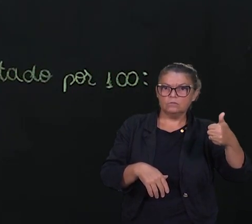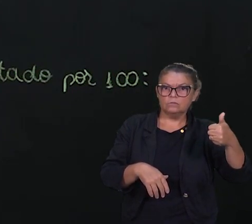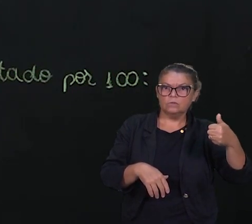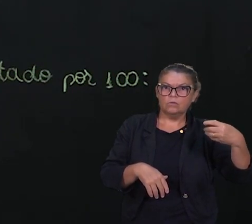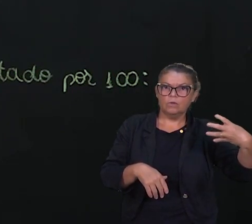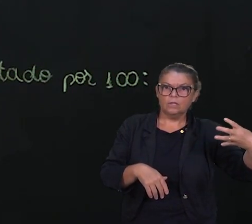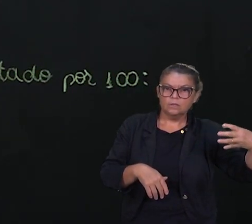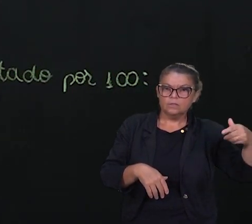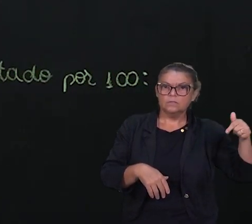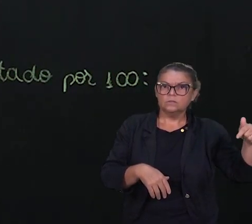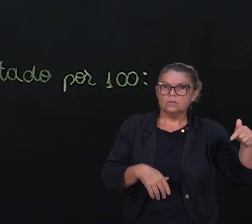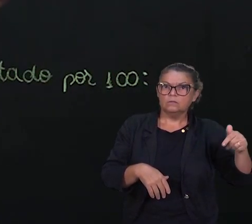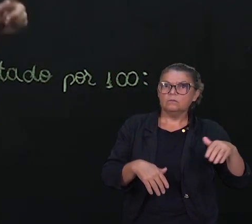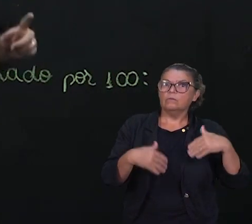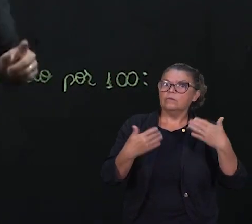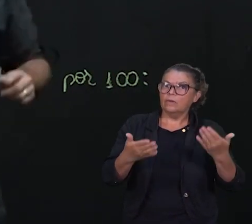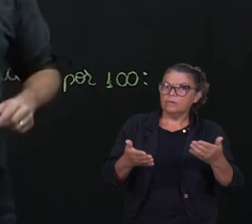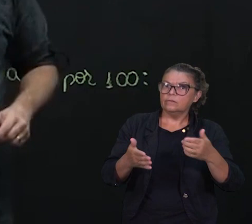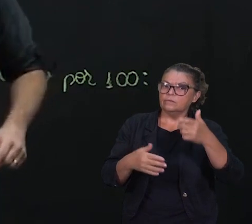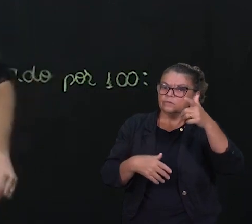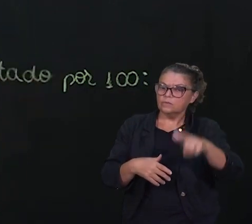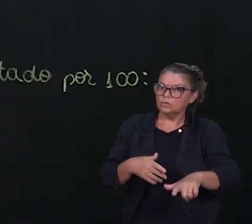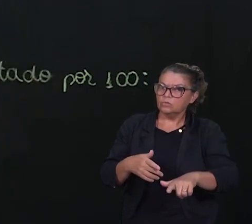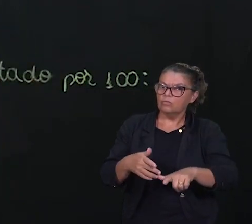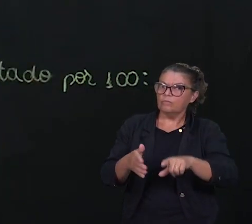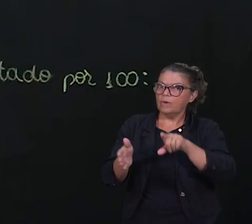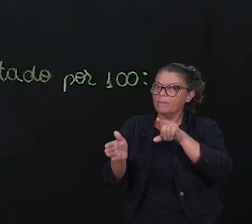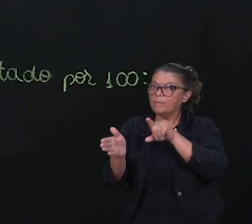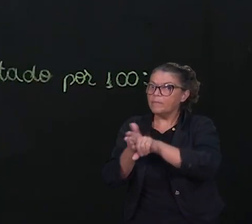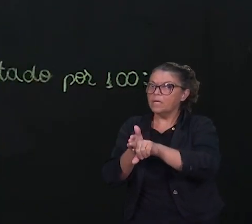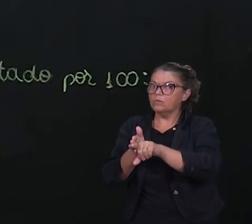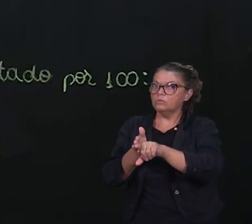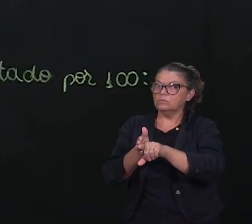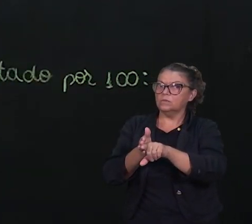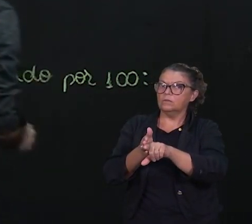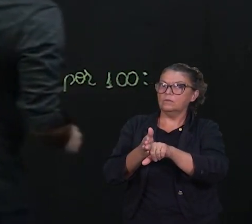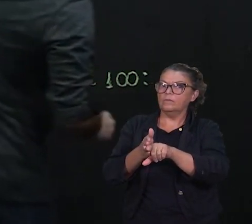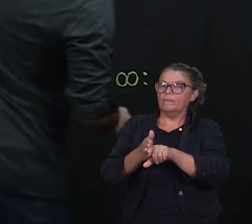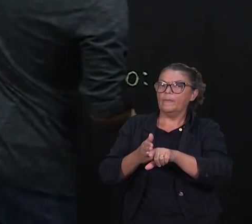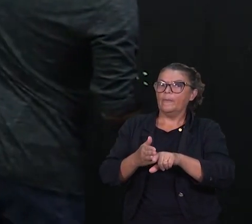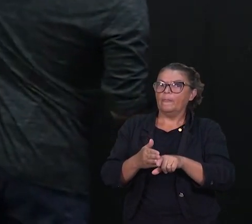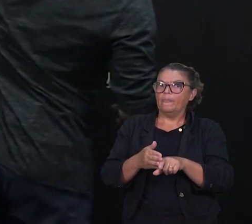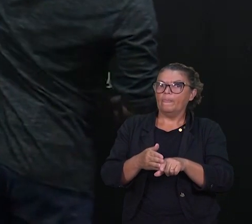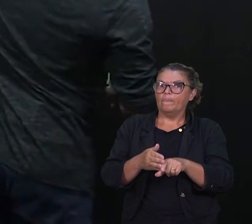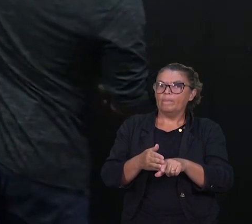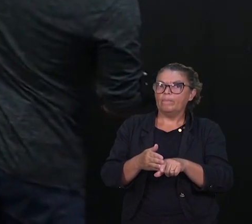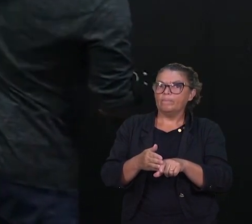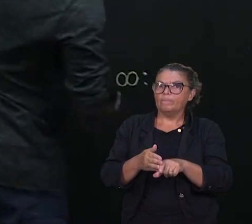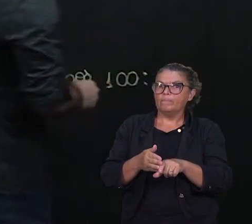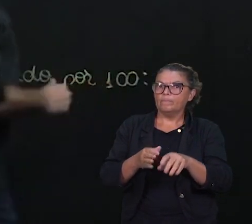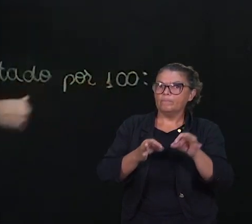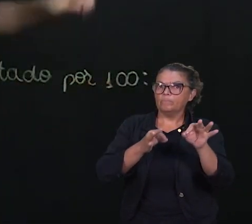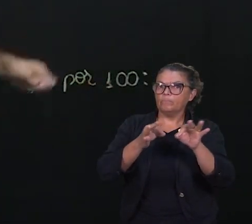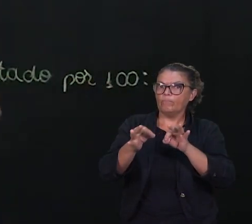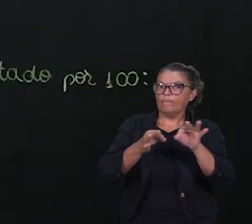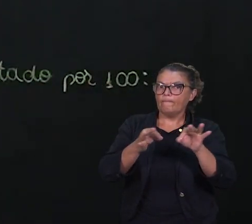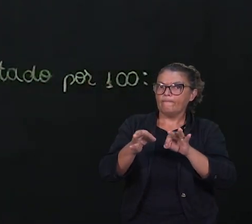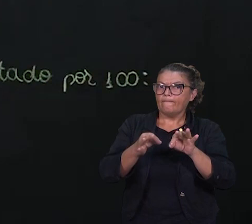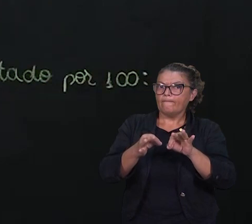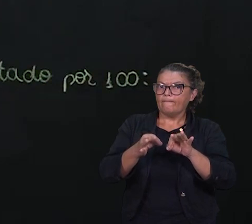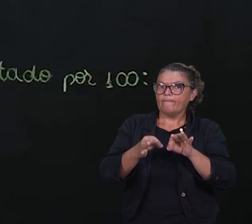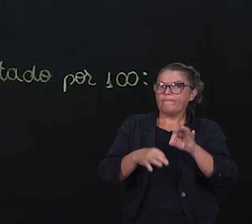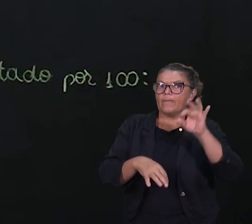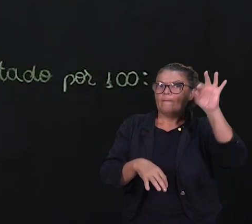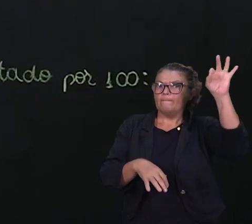0,147. E aí, como a questão, de novo, ela pede que a gente coloque na forma percentual,